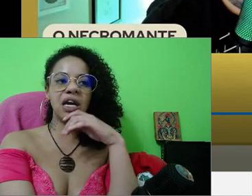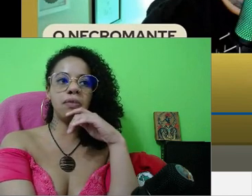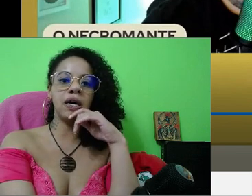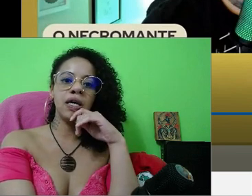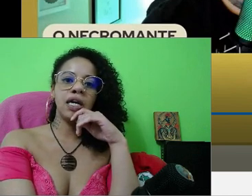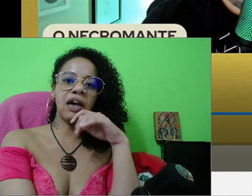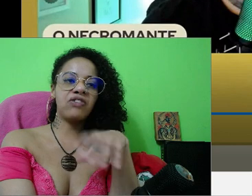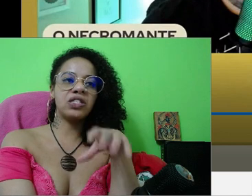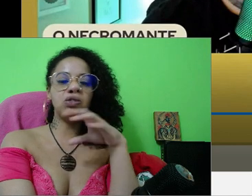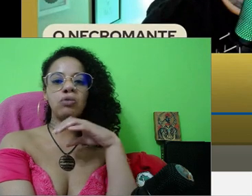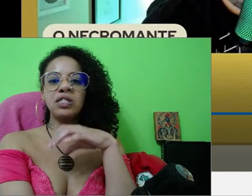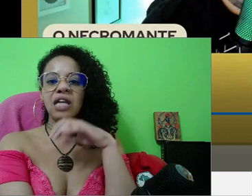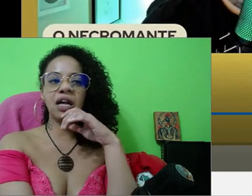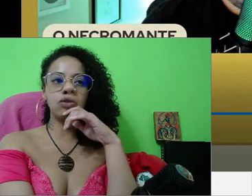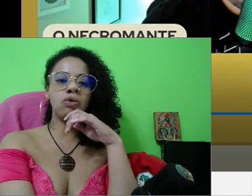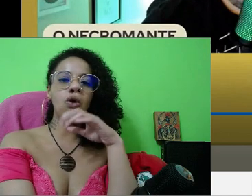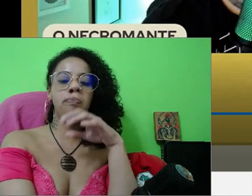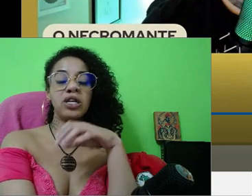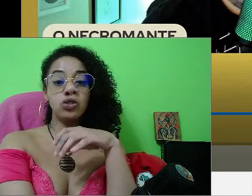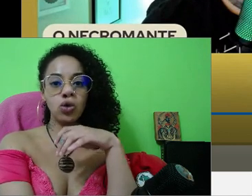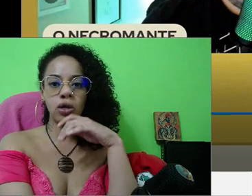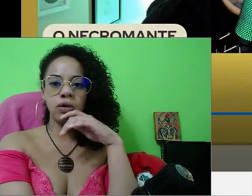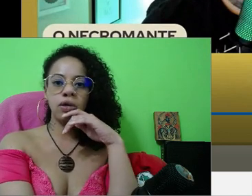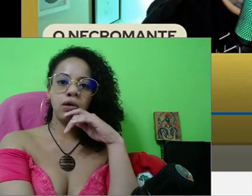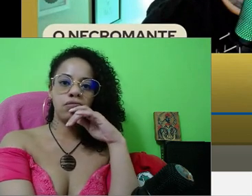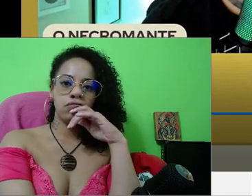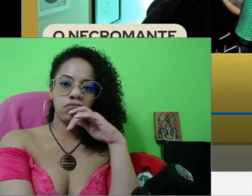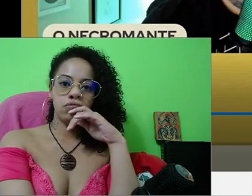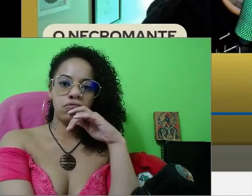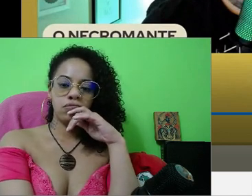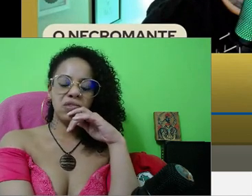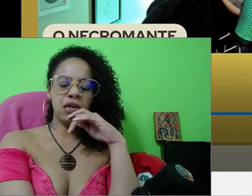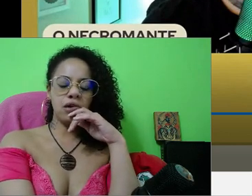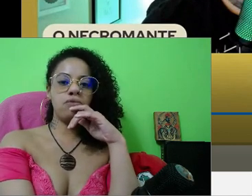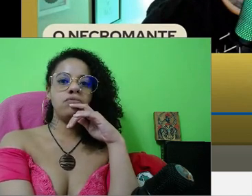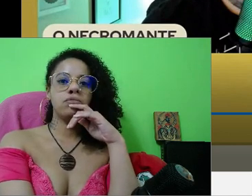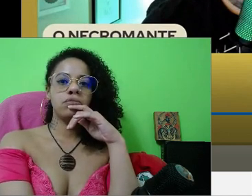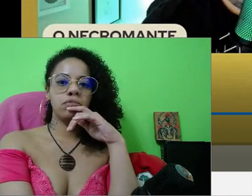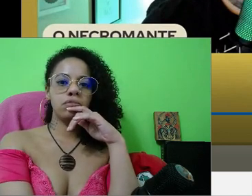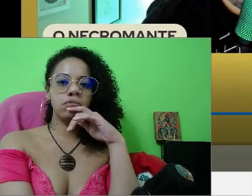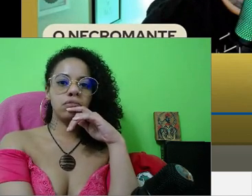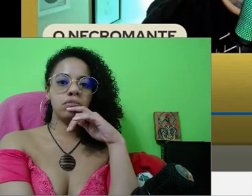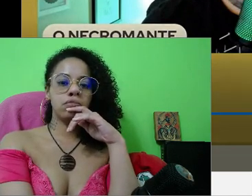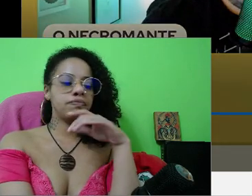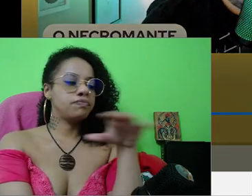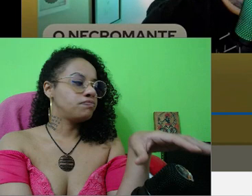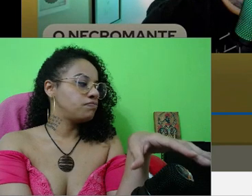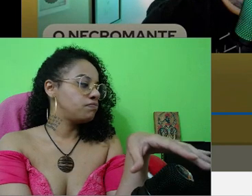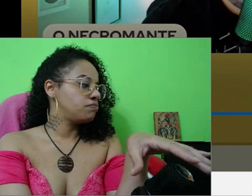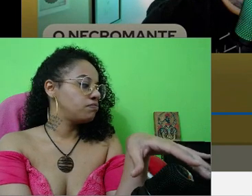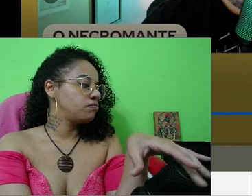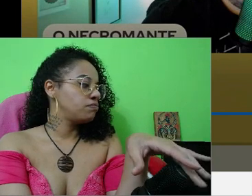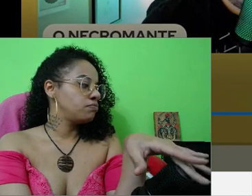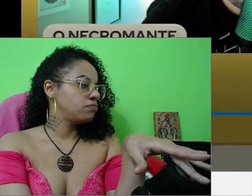faz isso é o sistema Quem faz isso é o estado opressor não é não